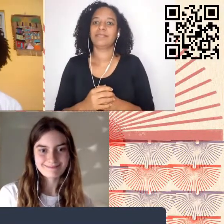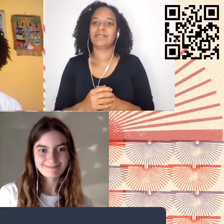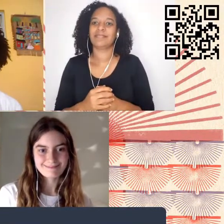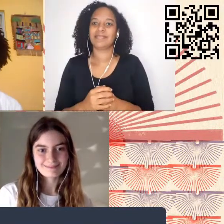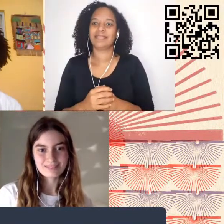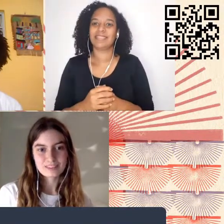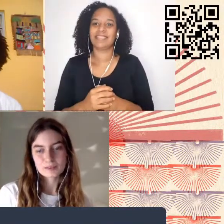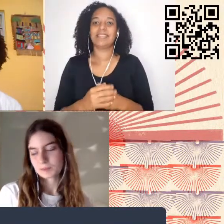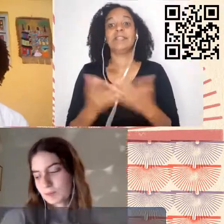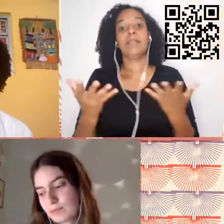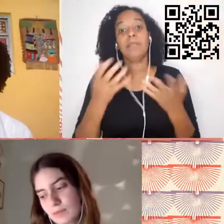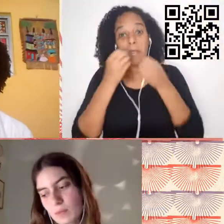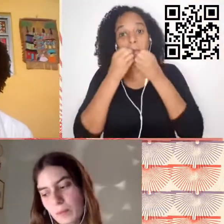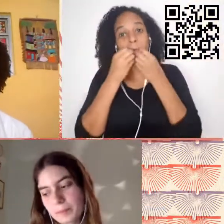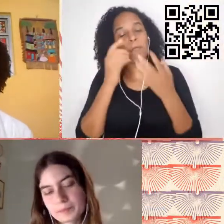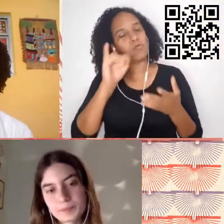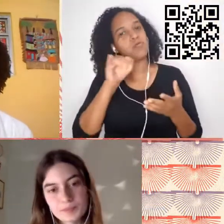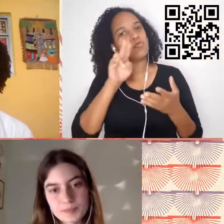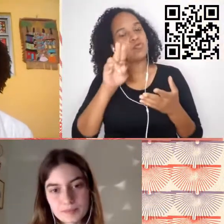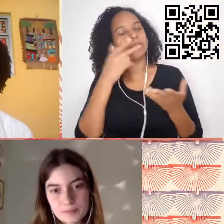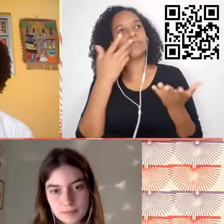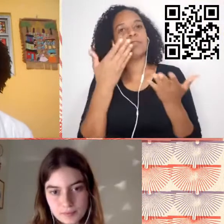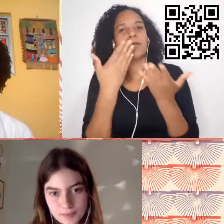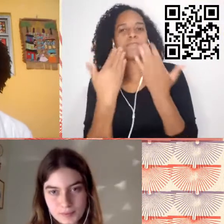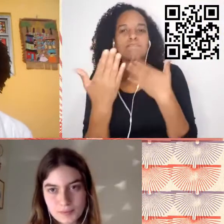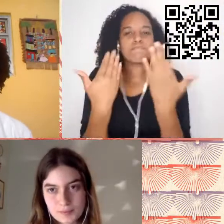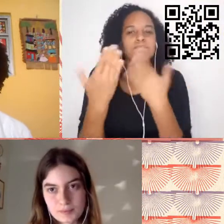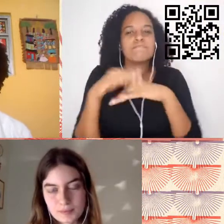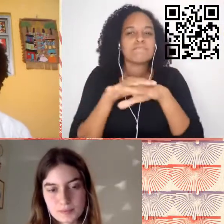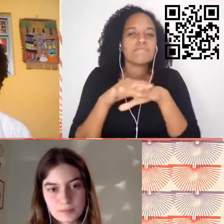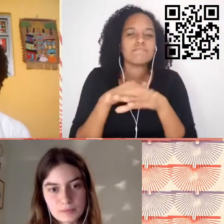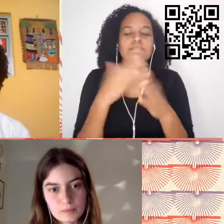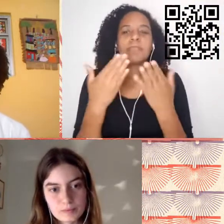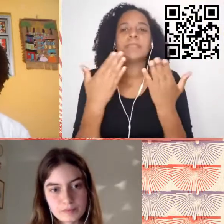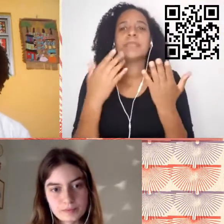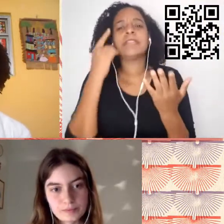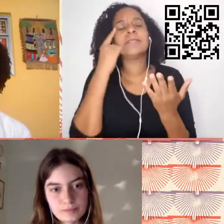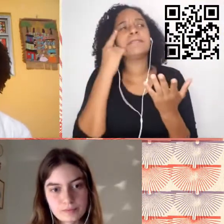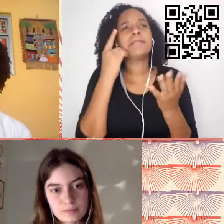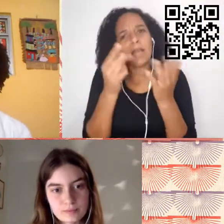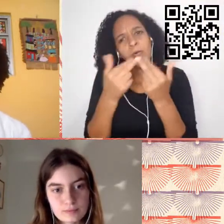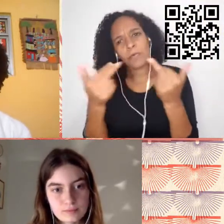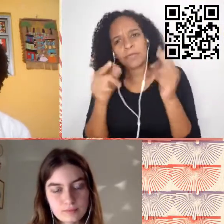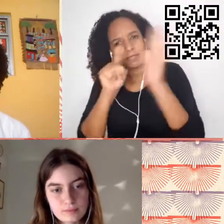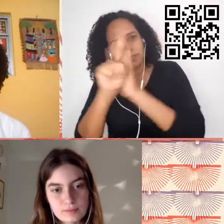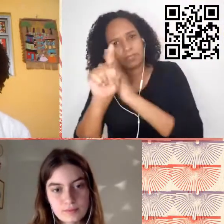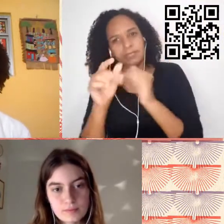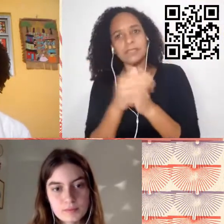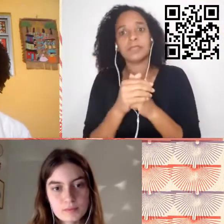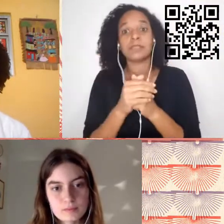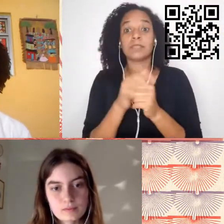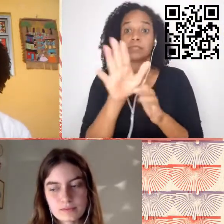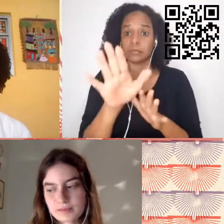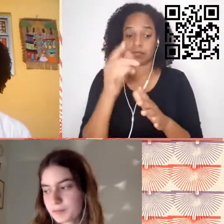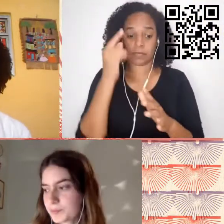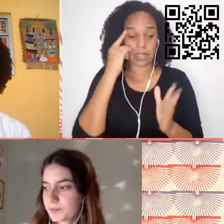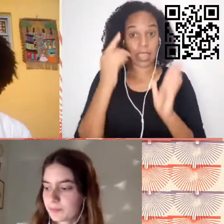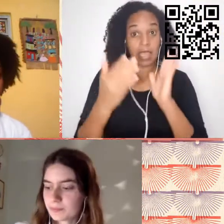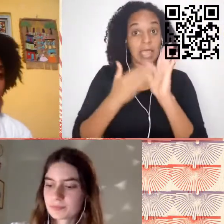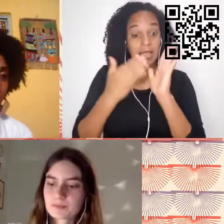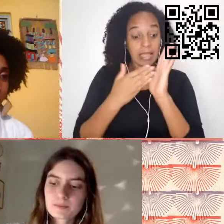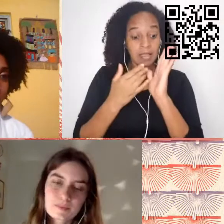Bom, Ju, para começar a nossa conversa, a gente queria te perguntar qual é a sua relação com a